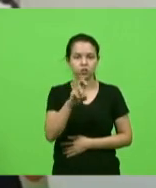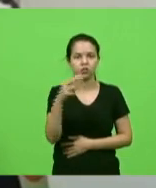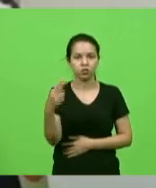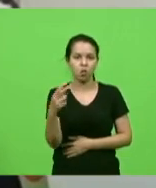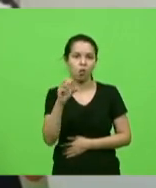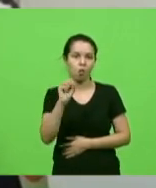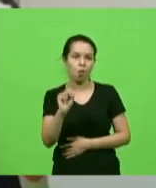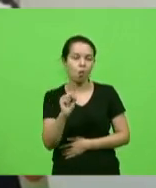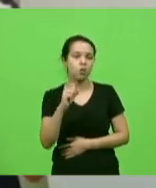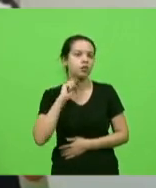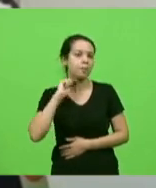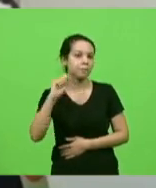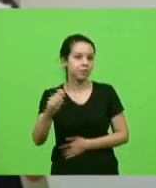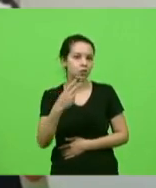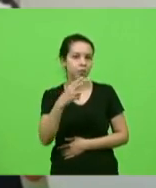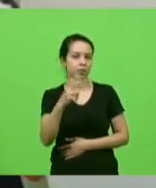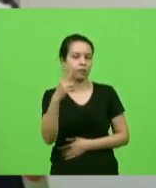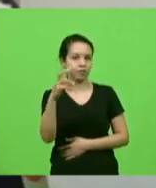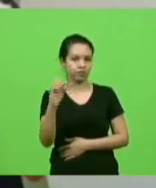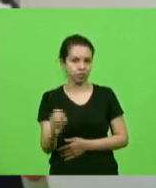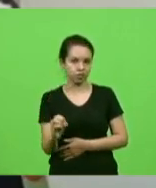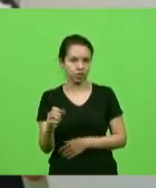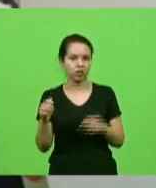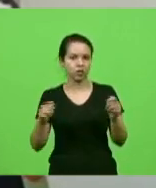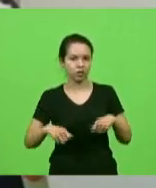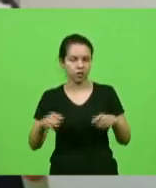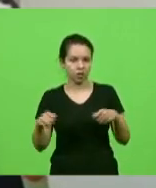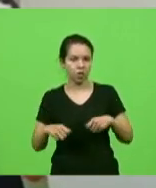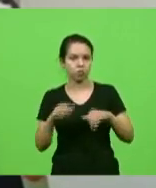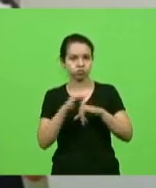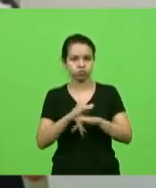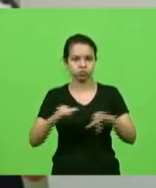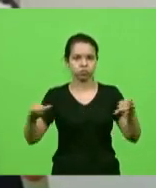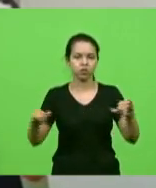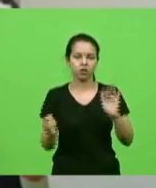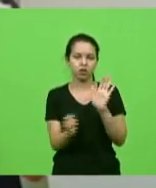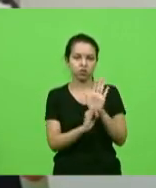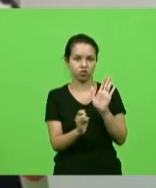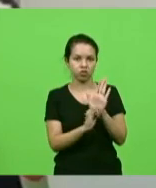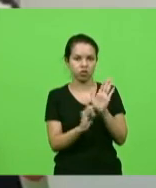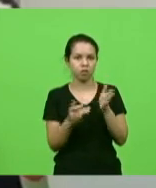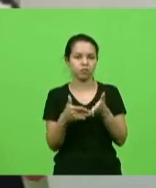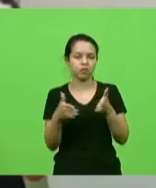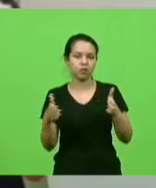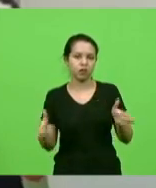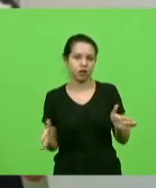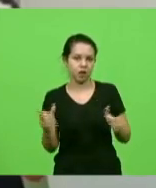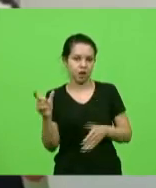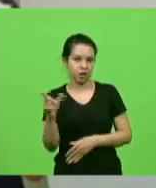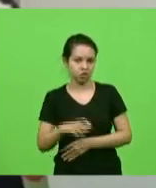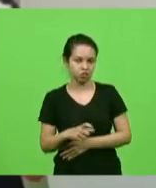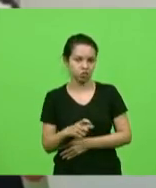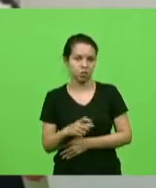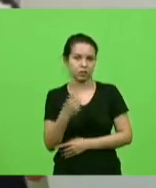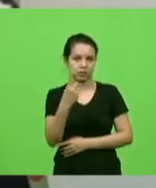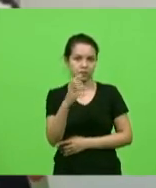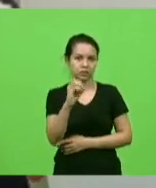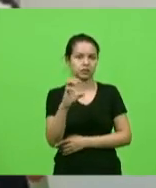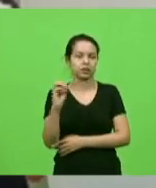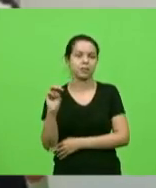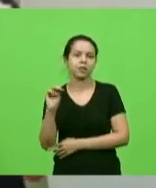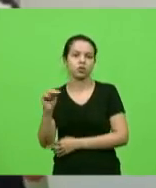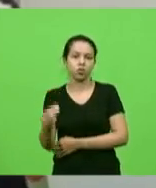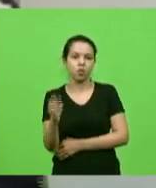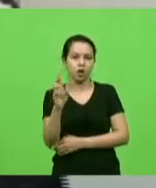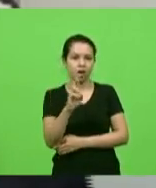22020 que via viabilizou o lançamento do edital abre crédito Extraordinário de 100 milhões de reais